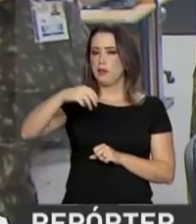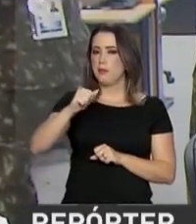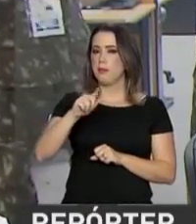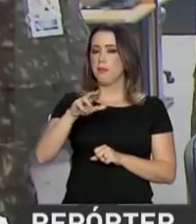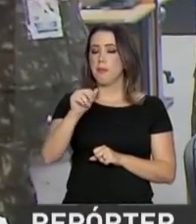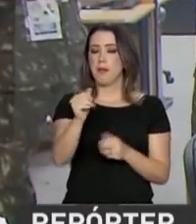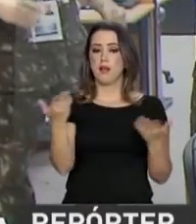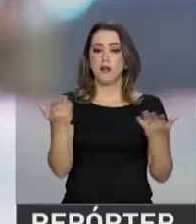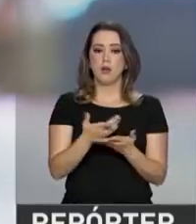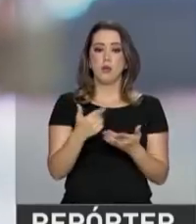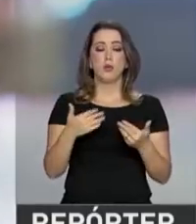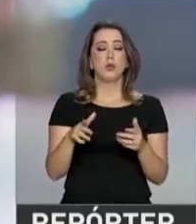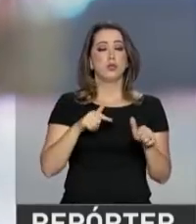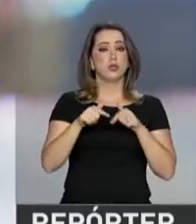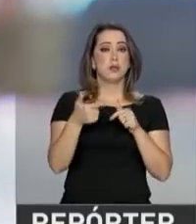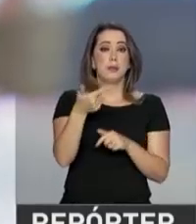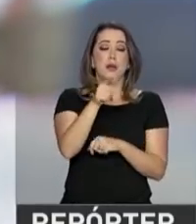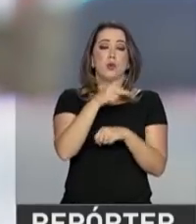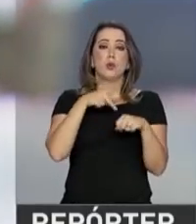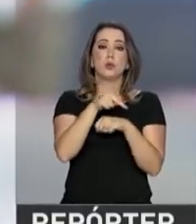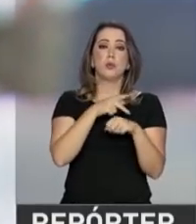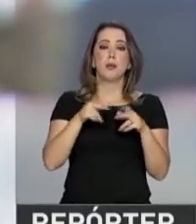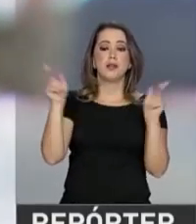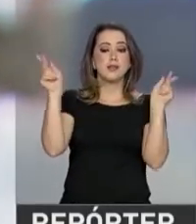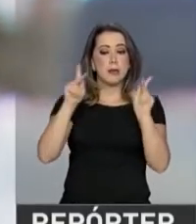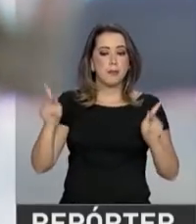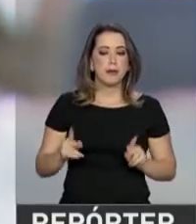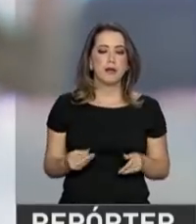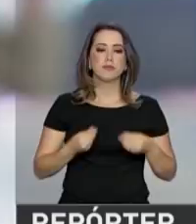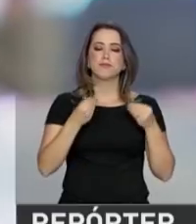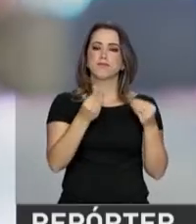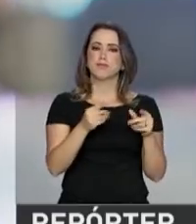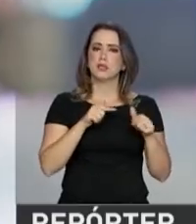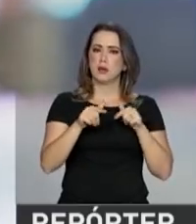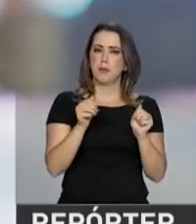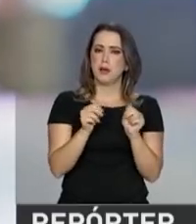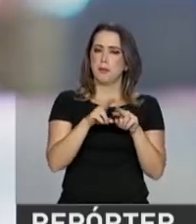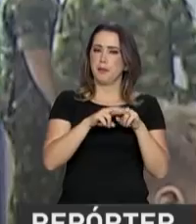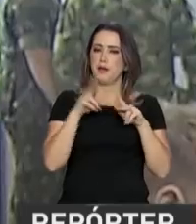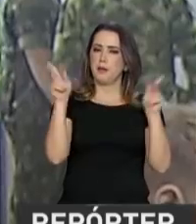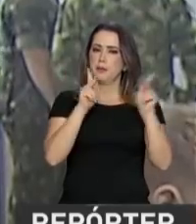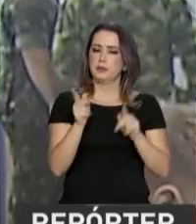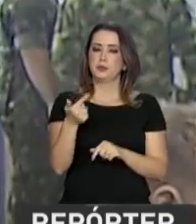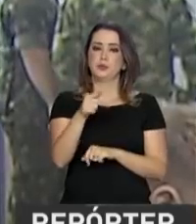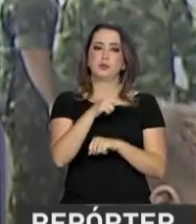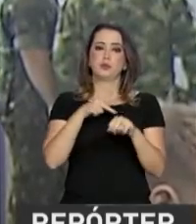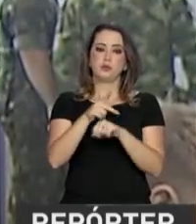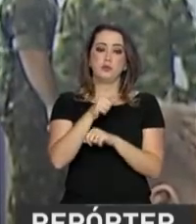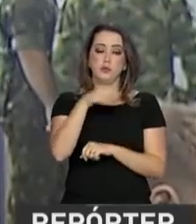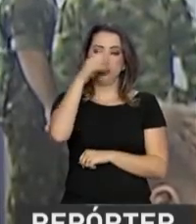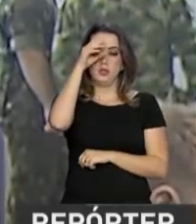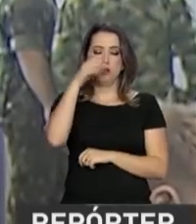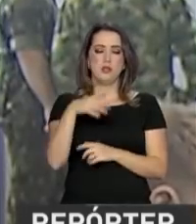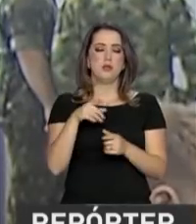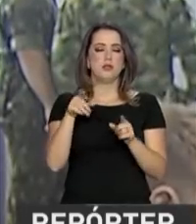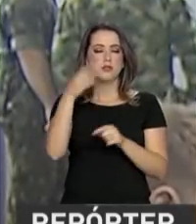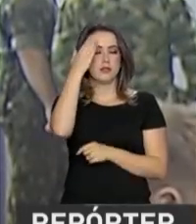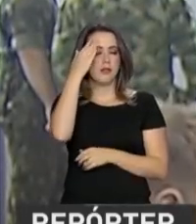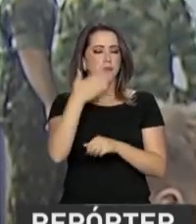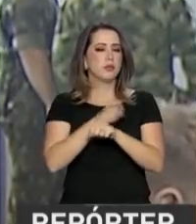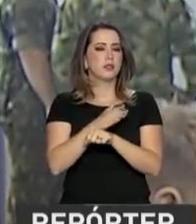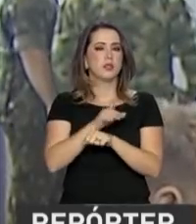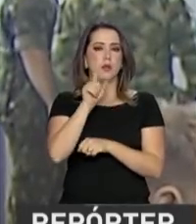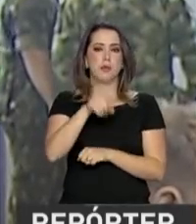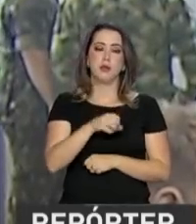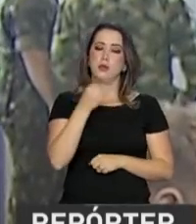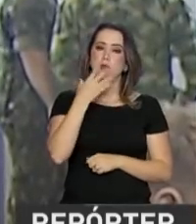paz na Costa do Marfim. Além de aprender com a experiência brasileira, acredita que o exercício é uma ótima